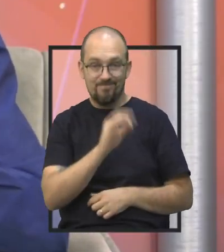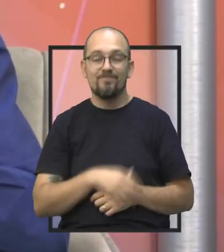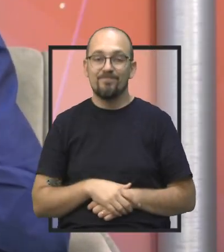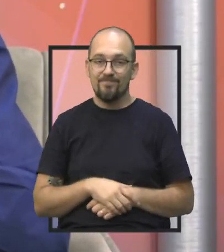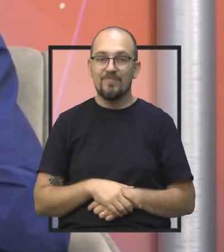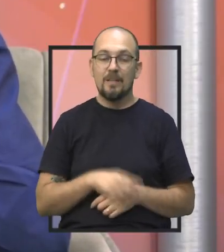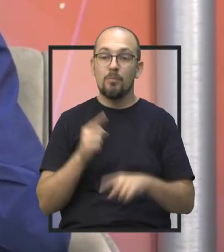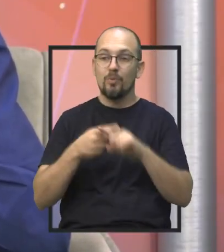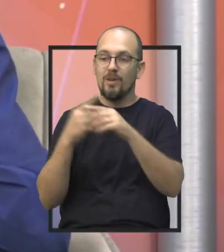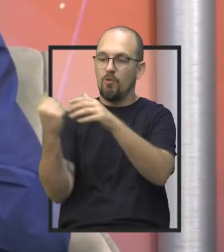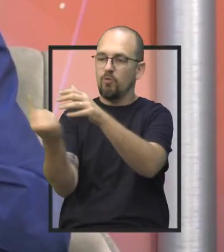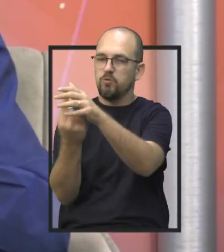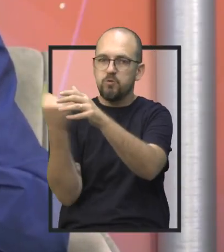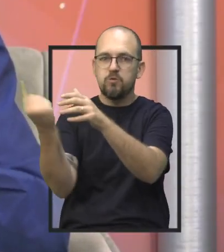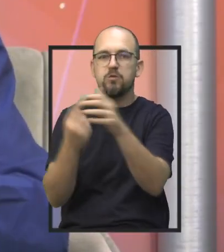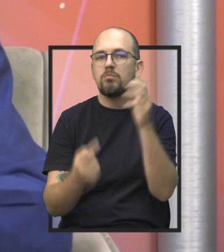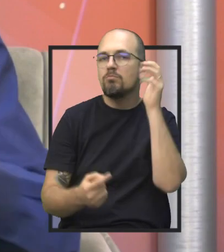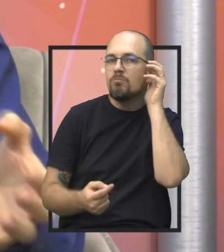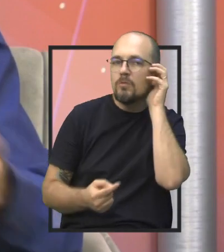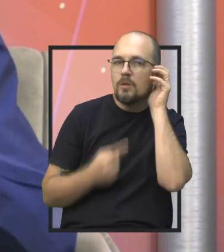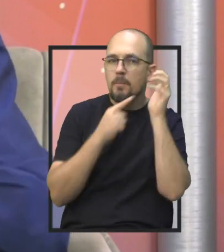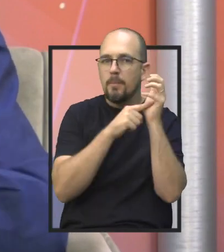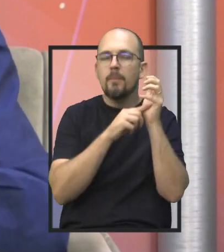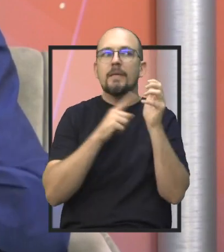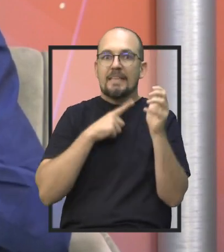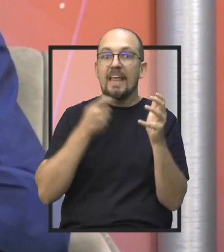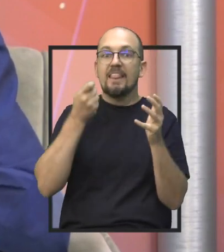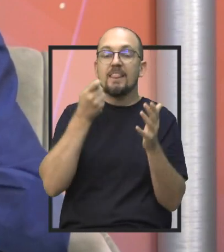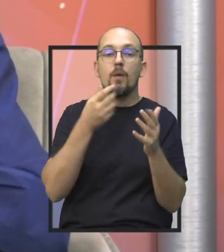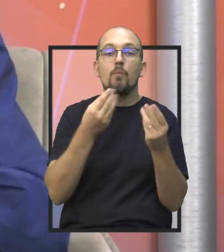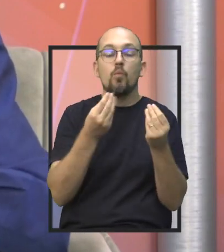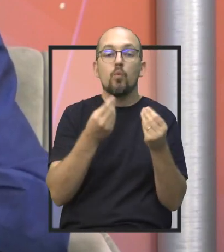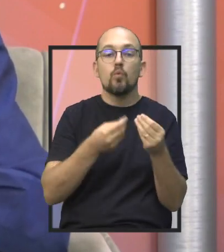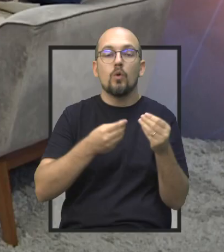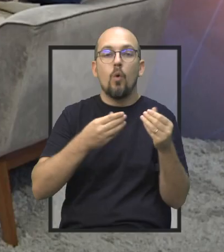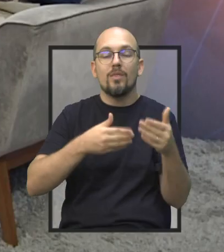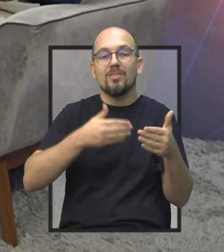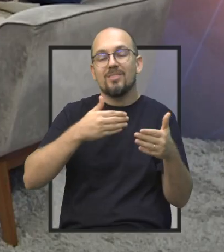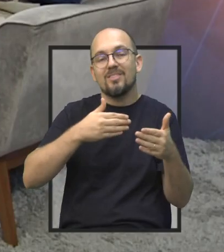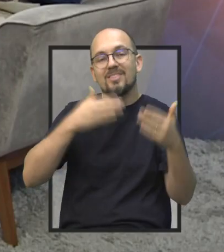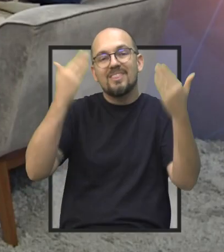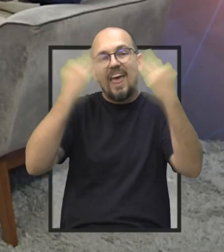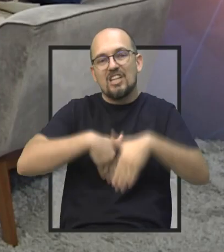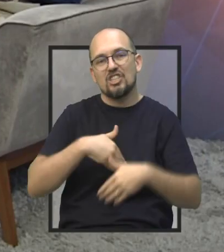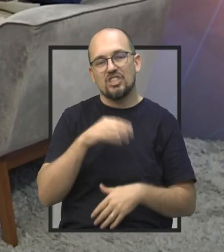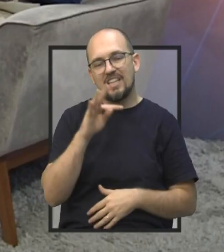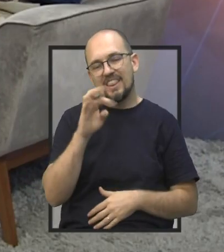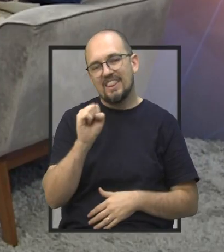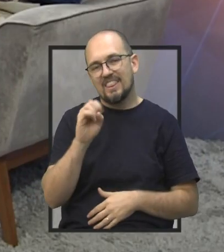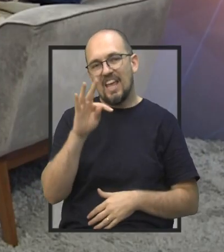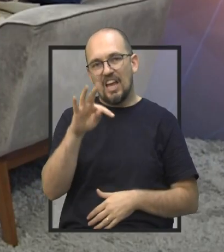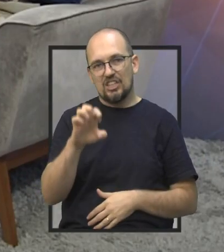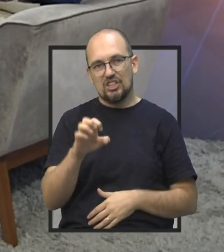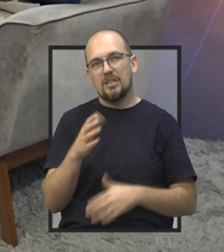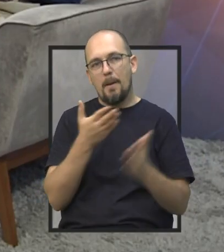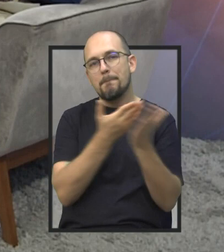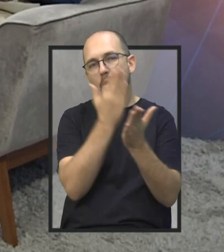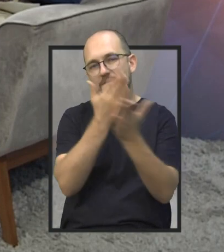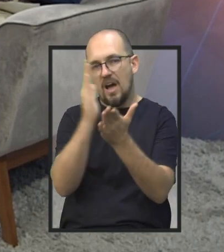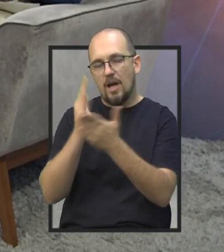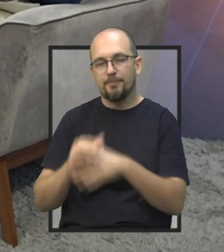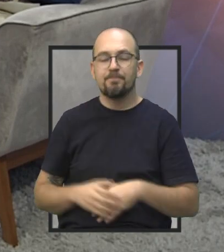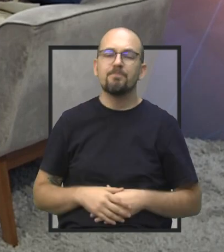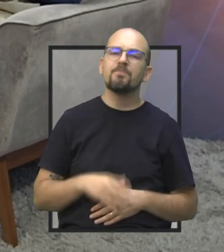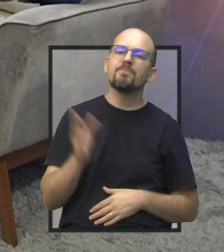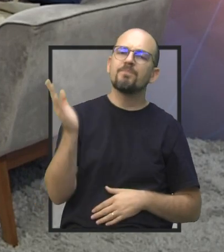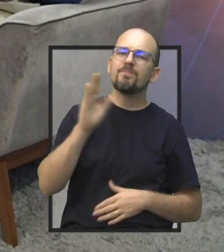e rigorosas avaliações para a segurança das pessoas. E o consumo de carne vermelha, doutor? Também